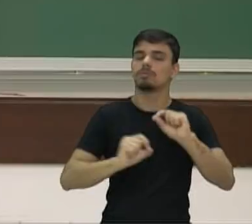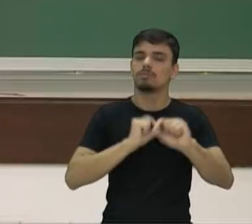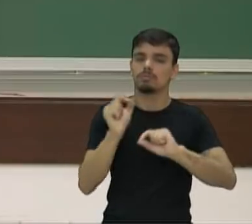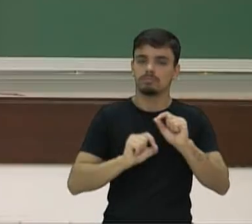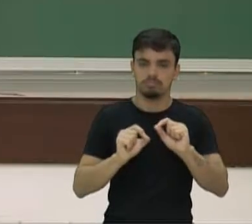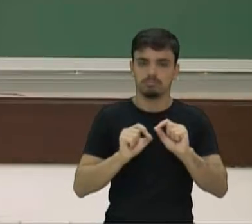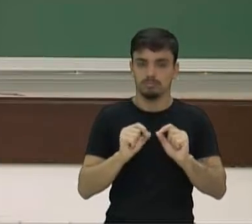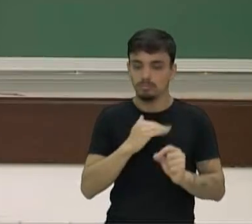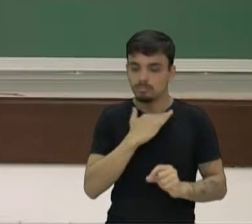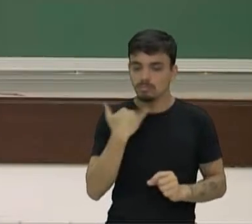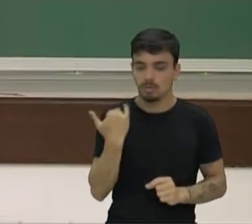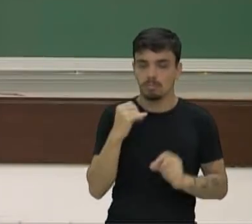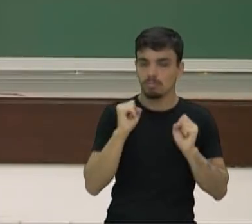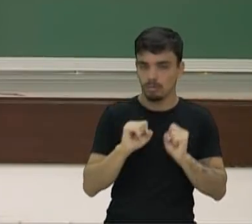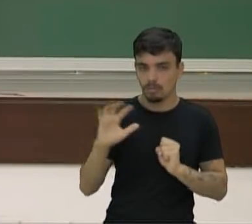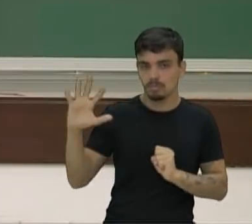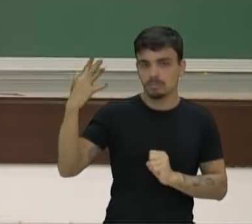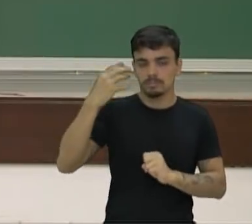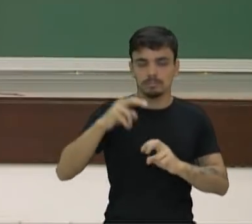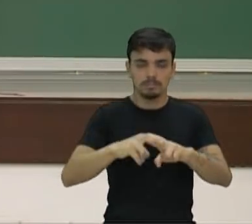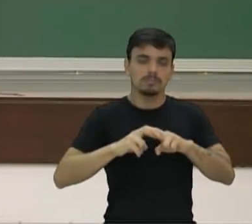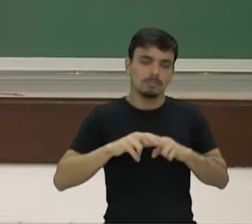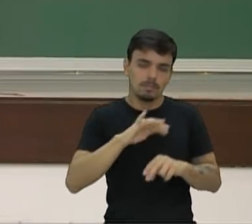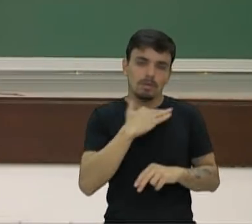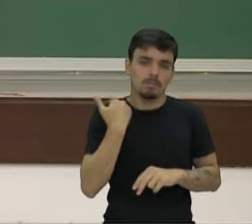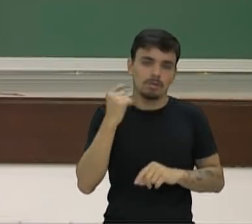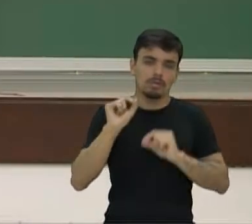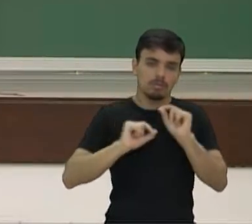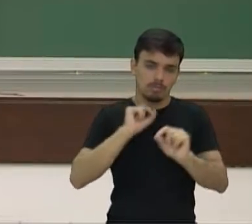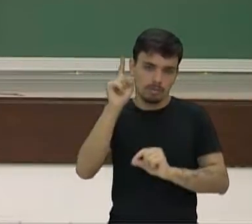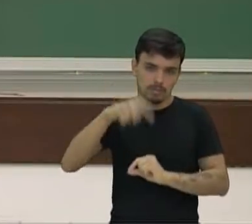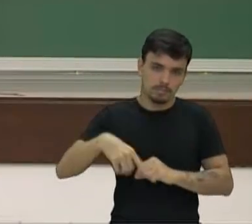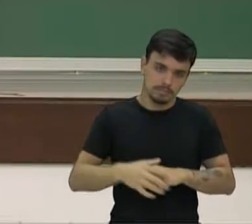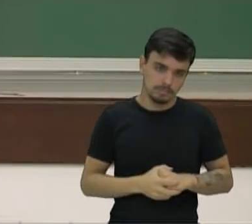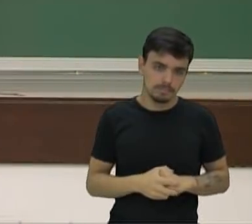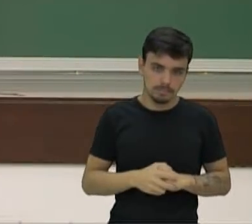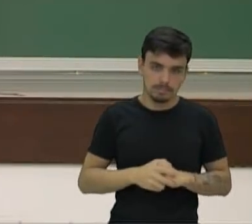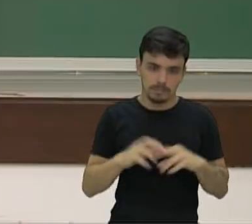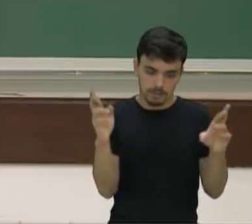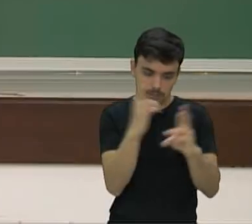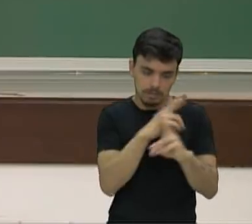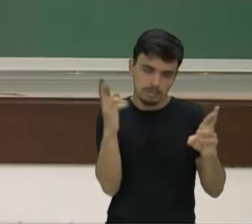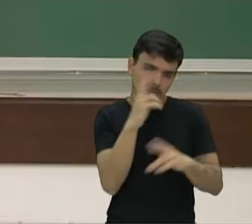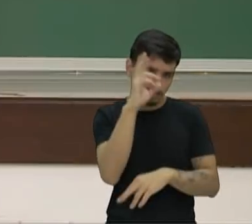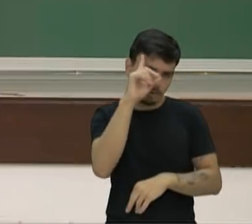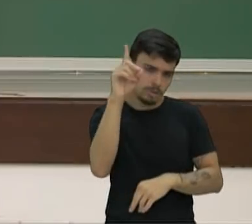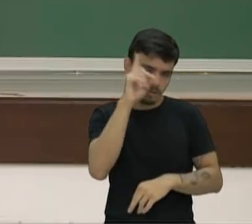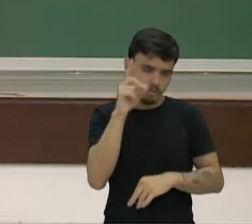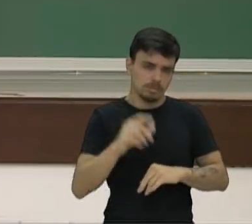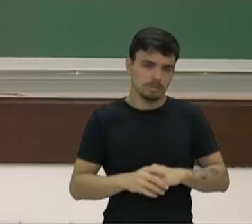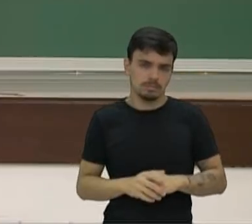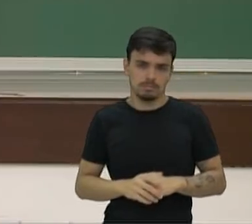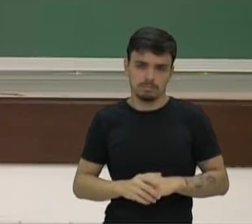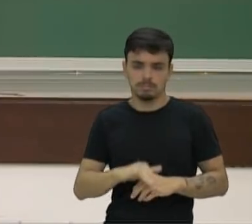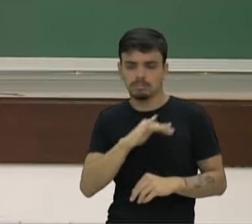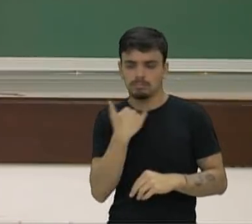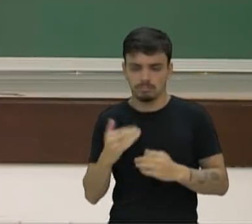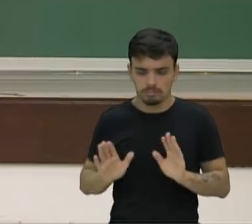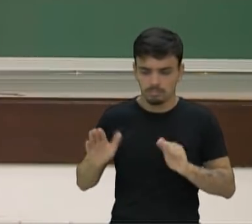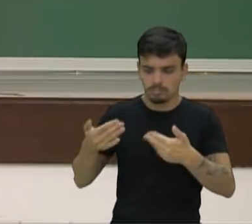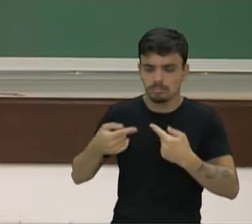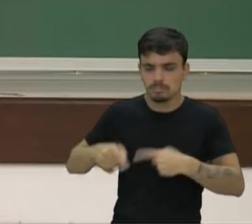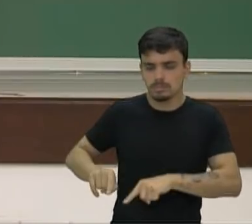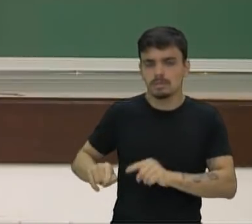risco de morte. E por isso que a morte, como diz o outro, é uma situação relacionada ao cotidiano. Enfrentar a morte para